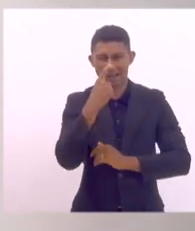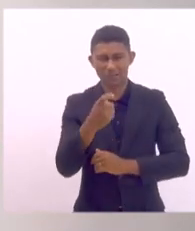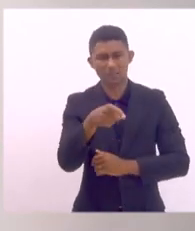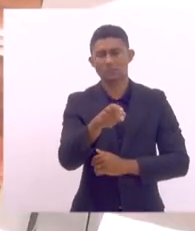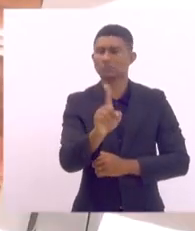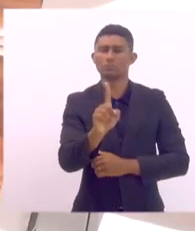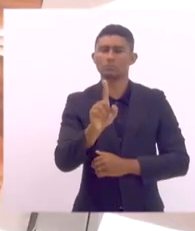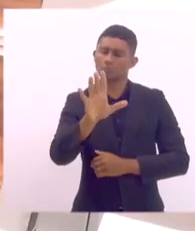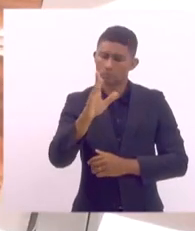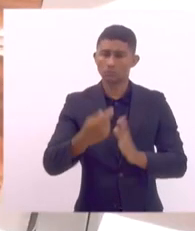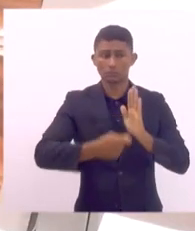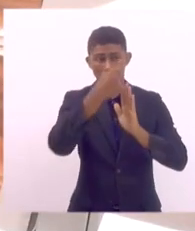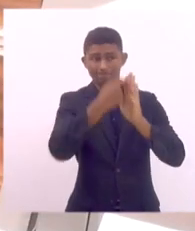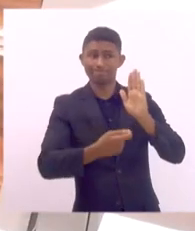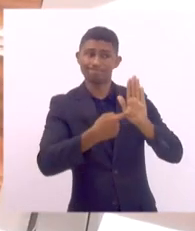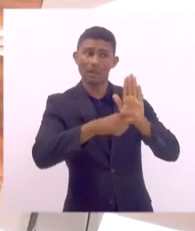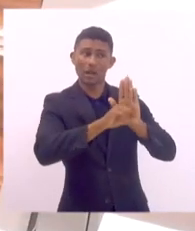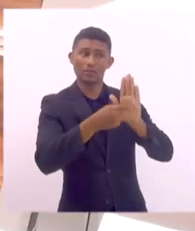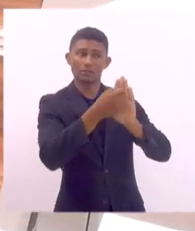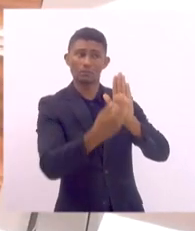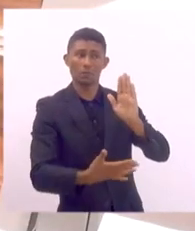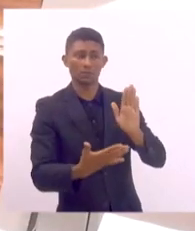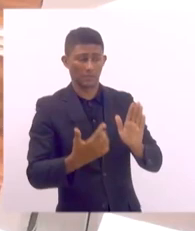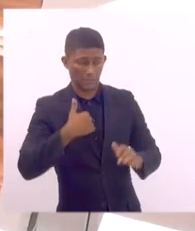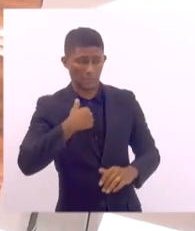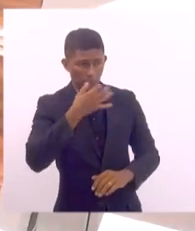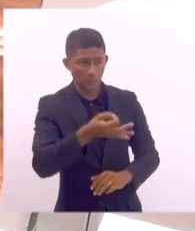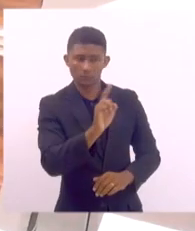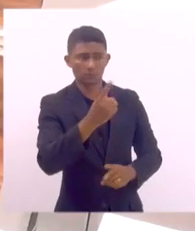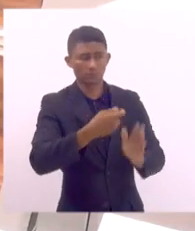lei. Não sou eu que estou dizendo.